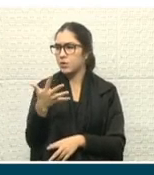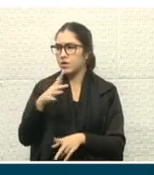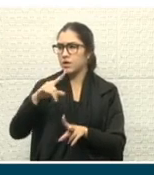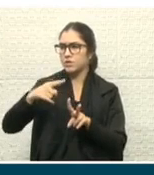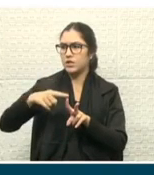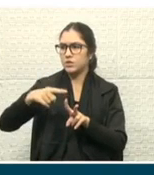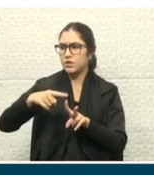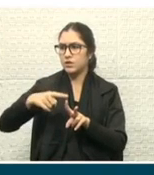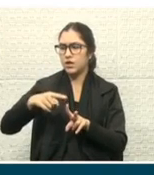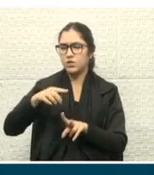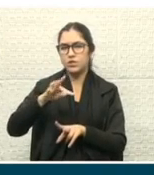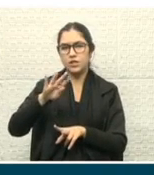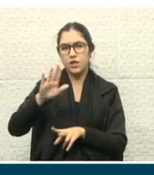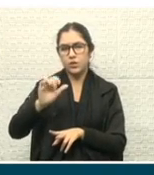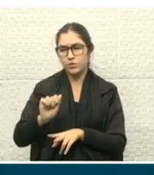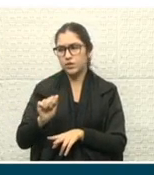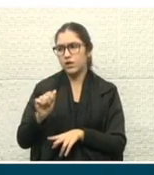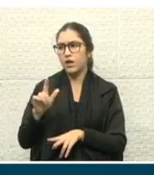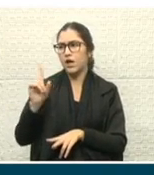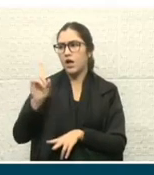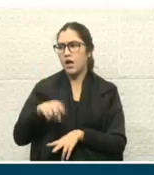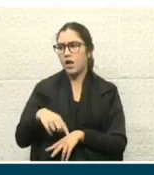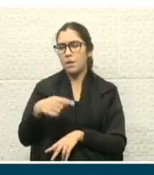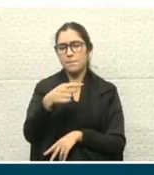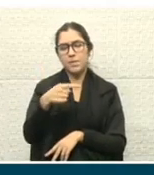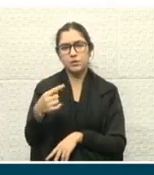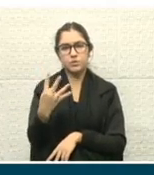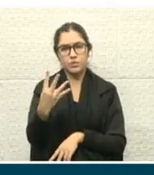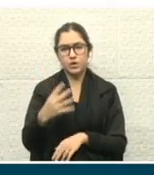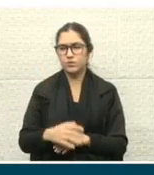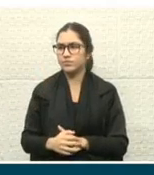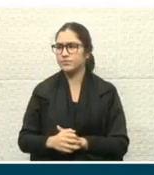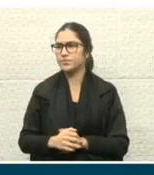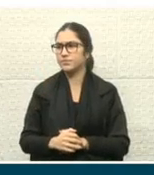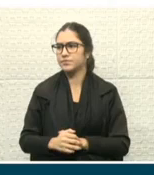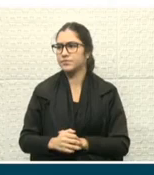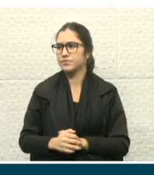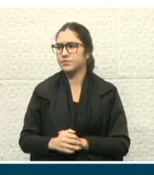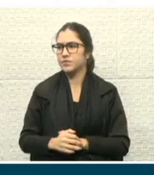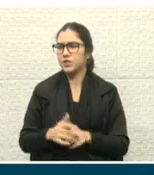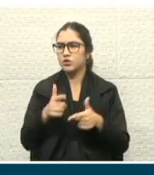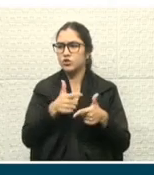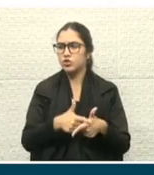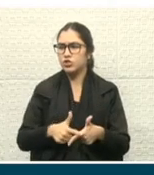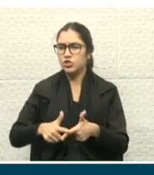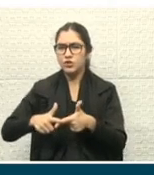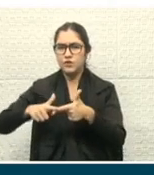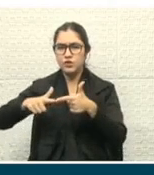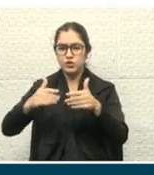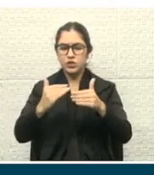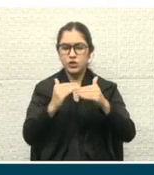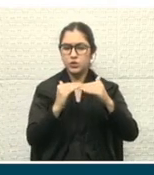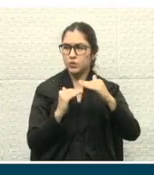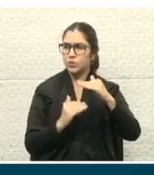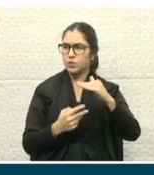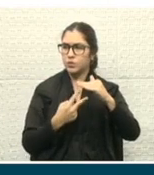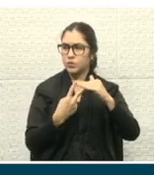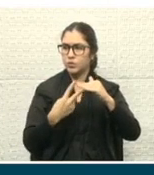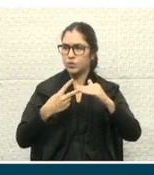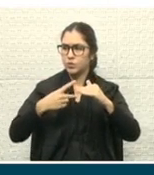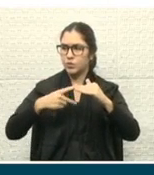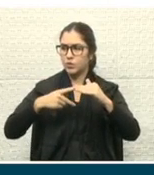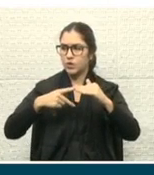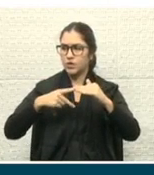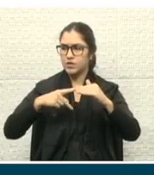raiz quadrada de delta, que nesse caso é menos 4, dividido por 2 vezes 1, que é